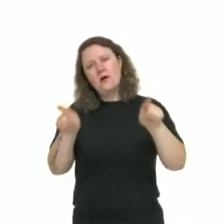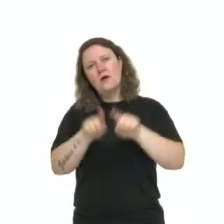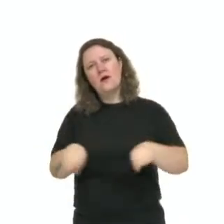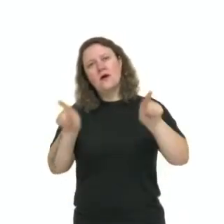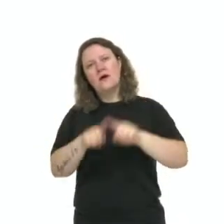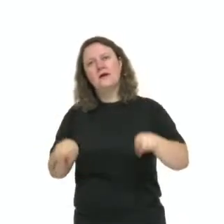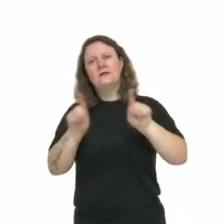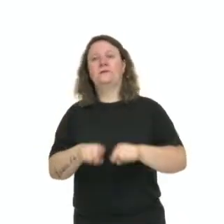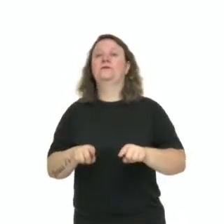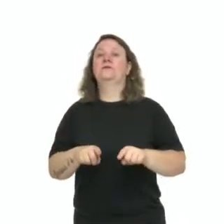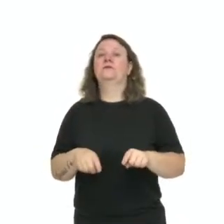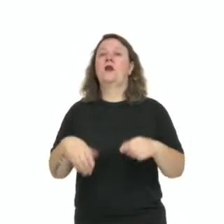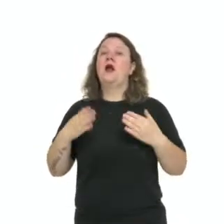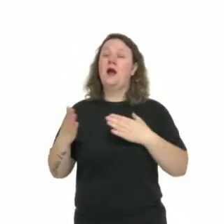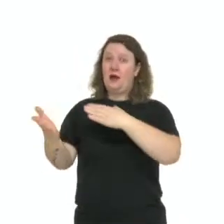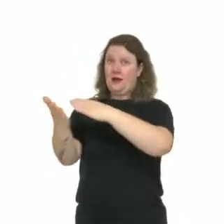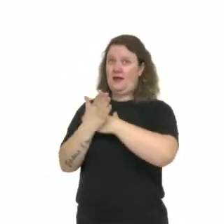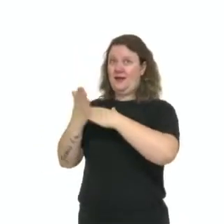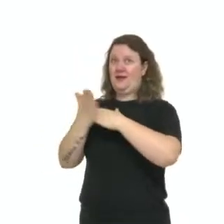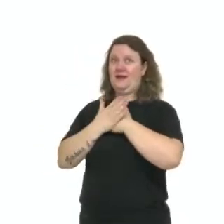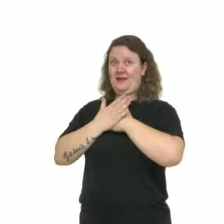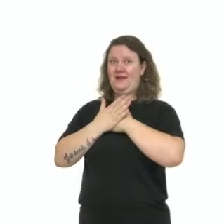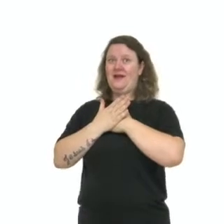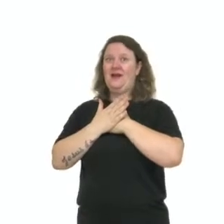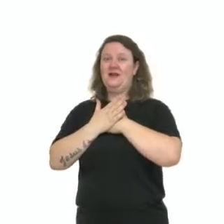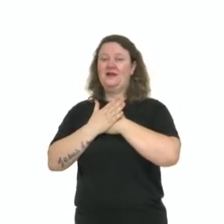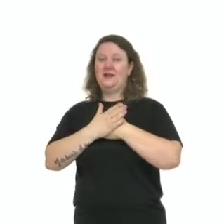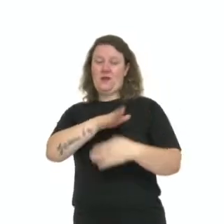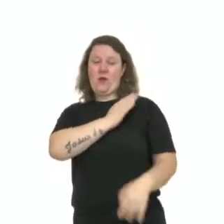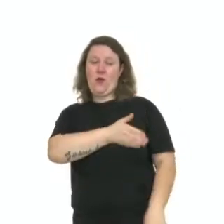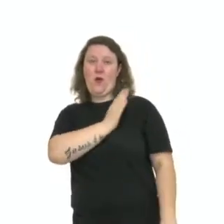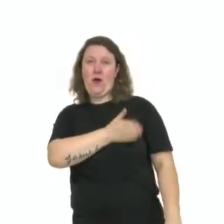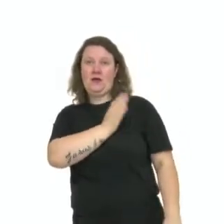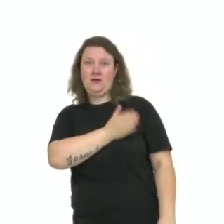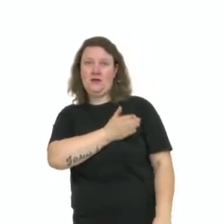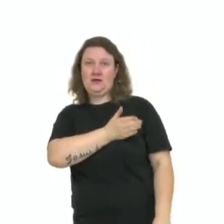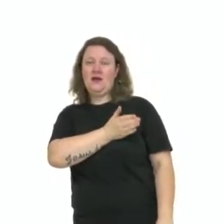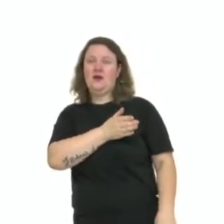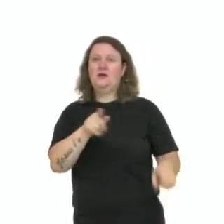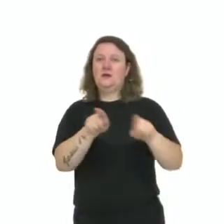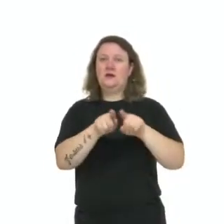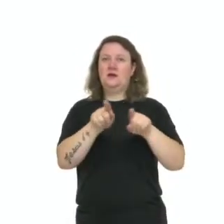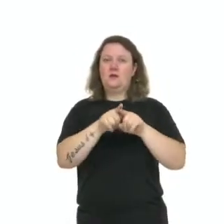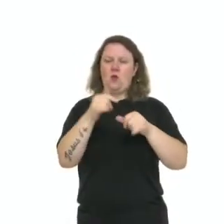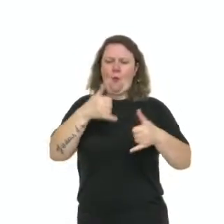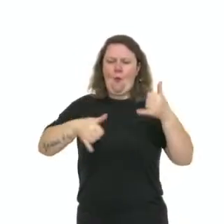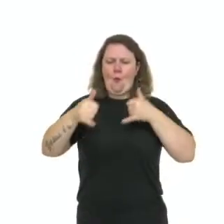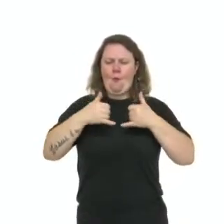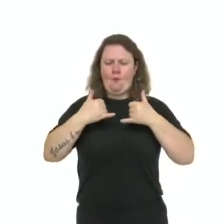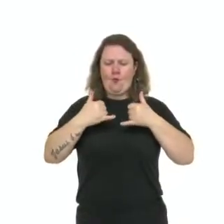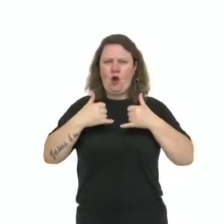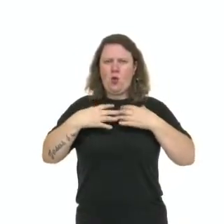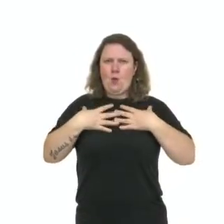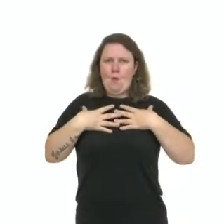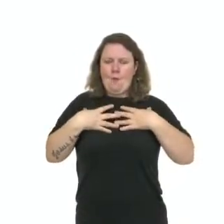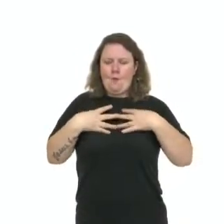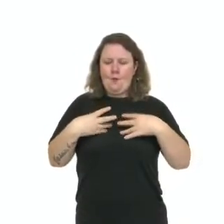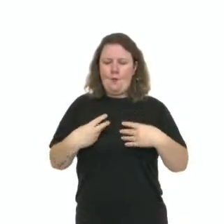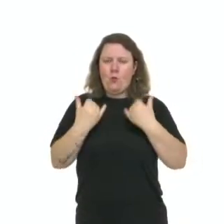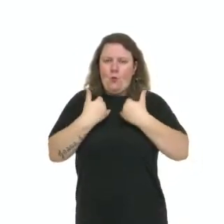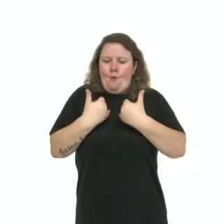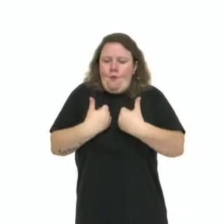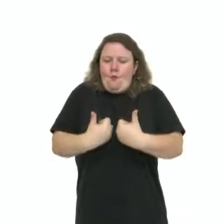esporte ajuda a desenvolver o sistema cardiovascular. Ajuda na perda de gordura, na melhora da força e